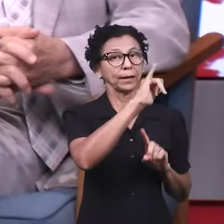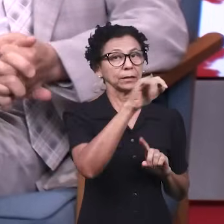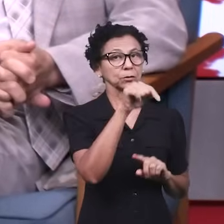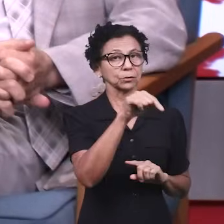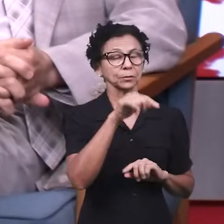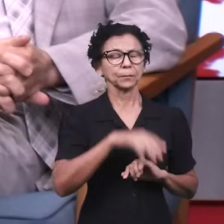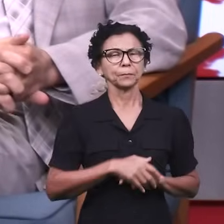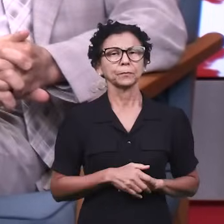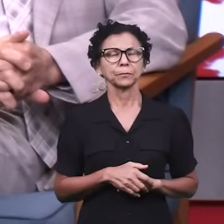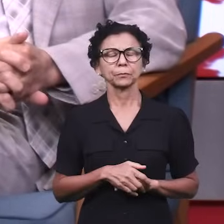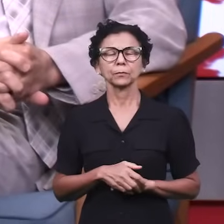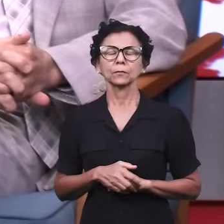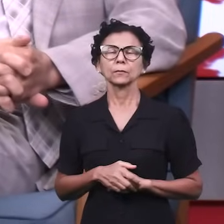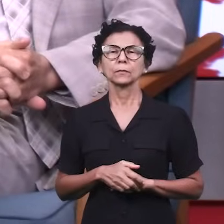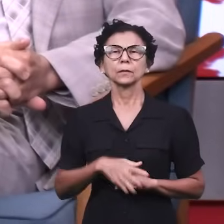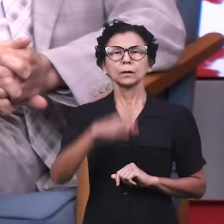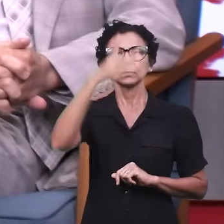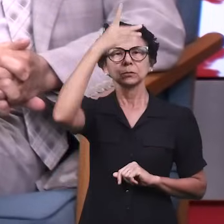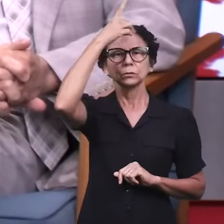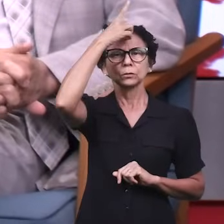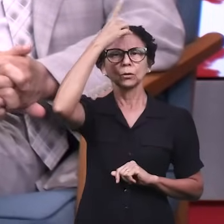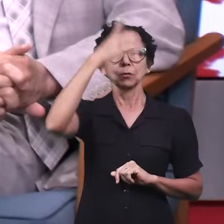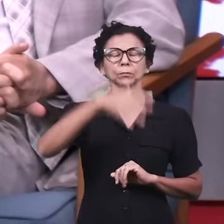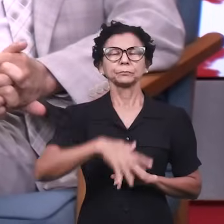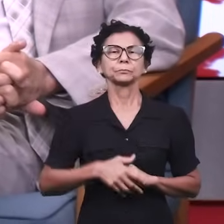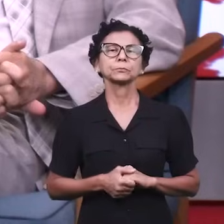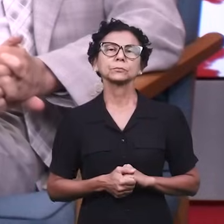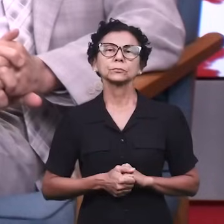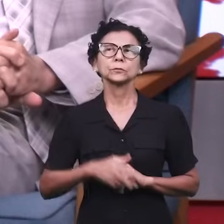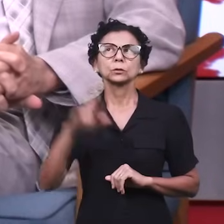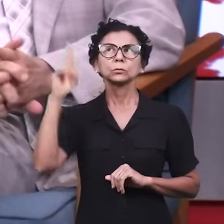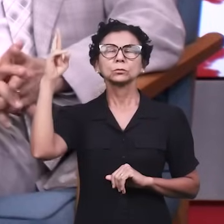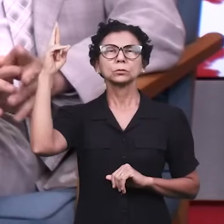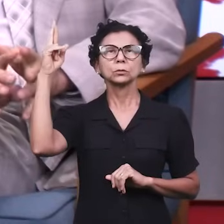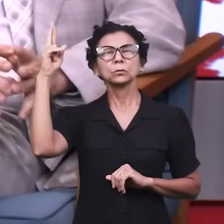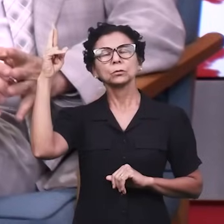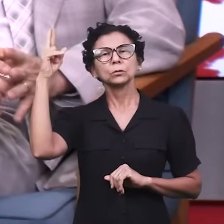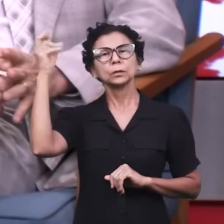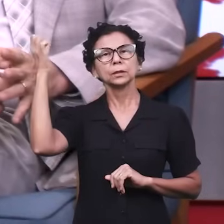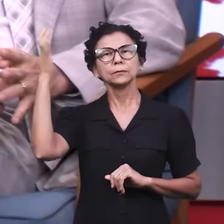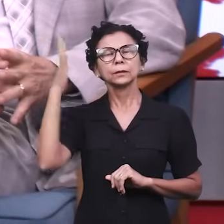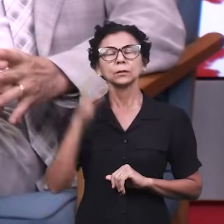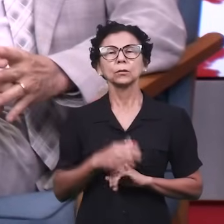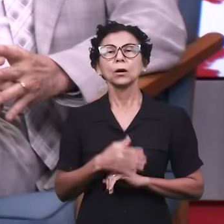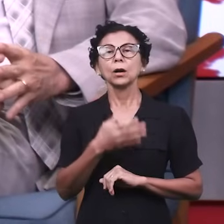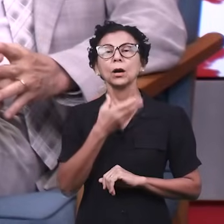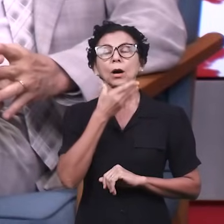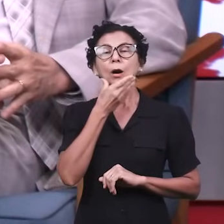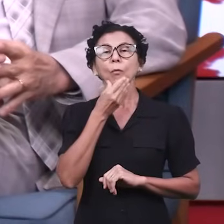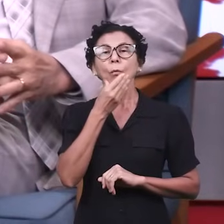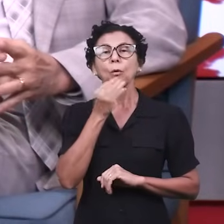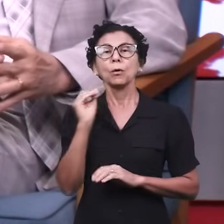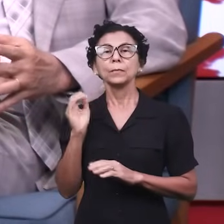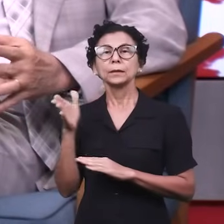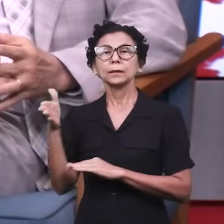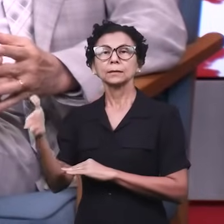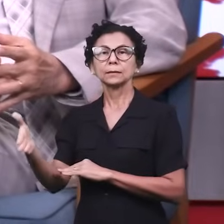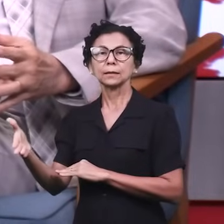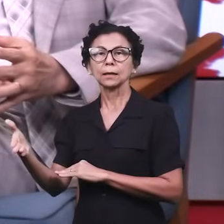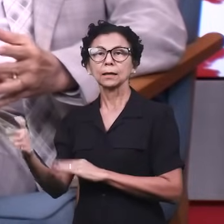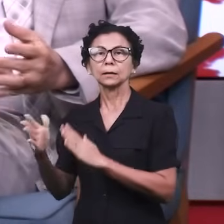noite entraria no culto um homem que tentaria